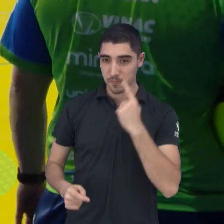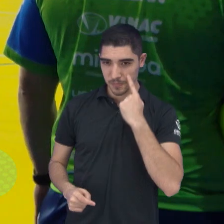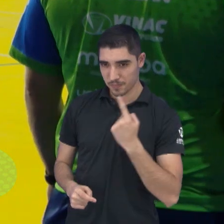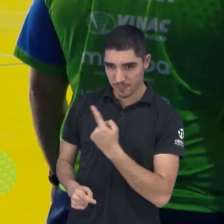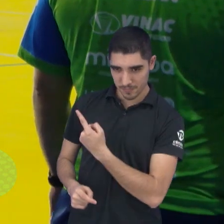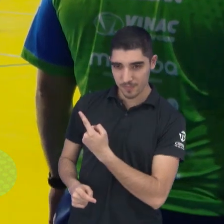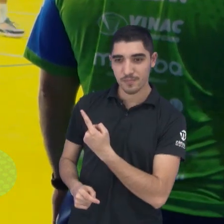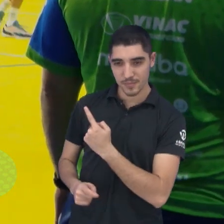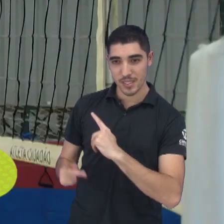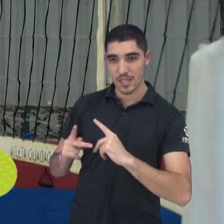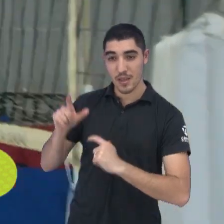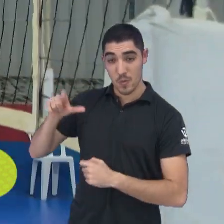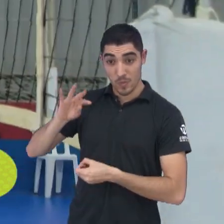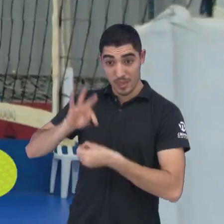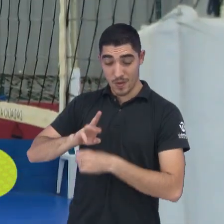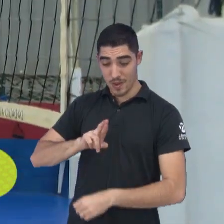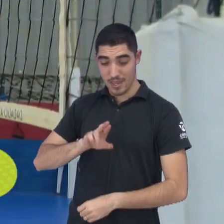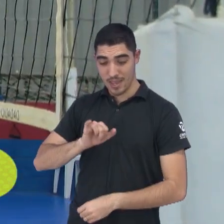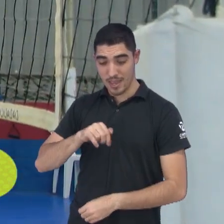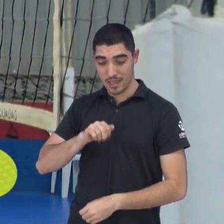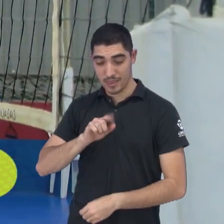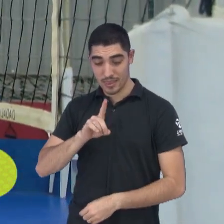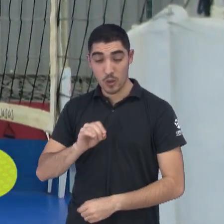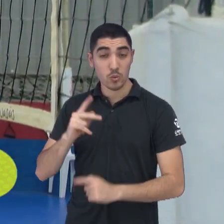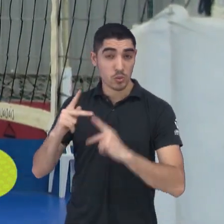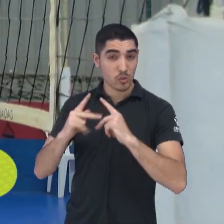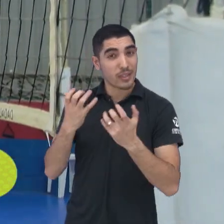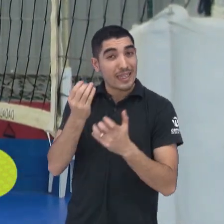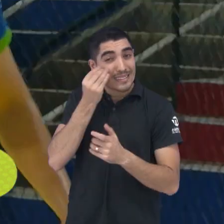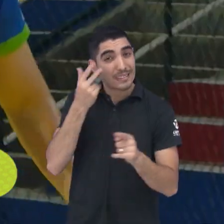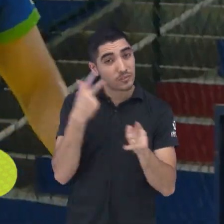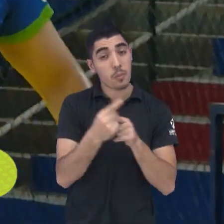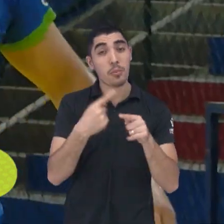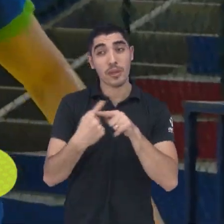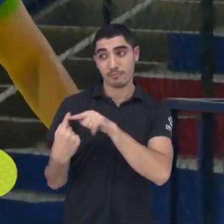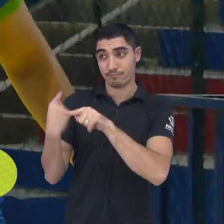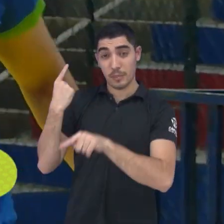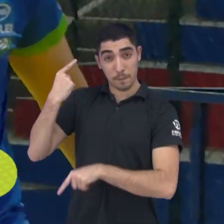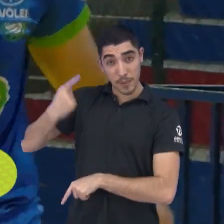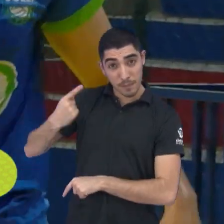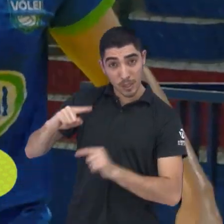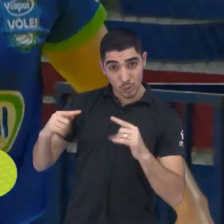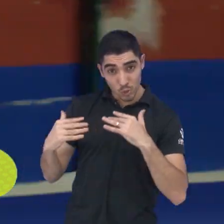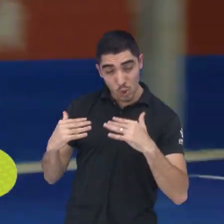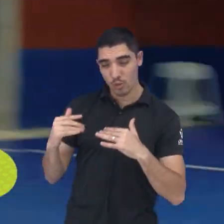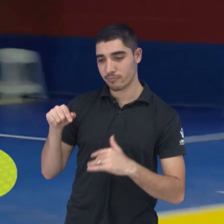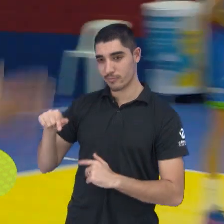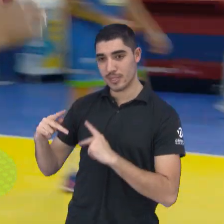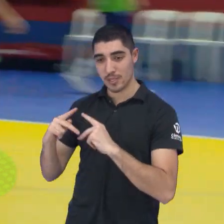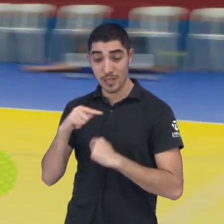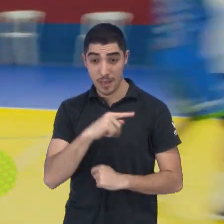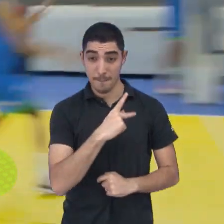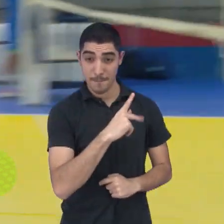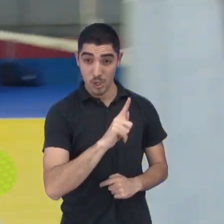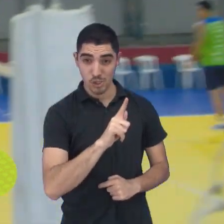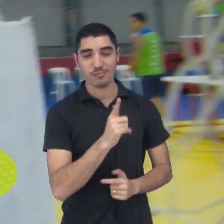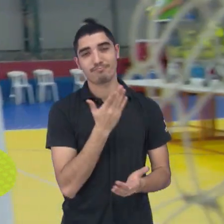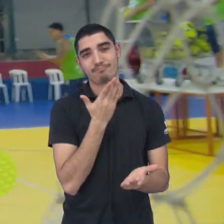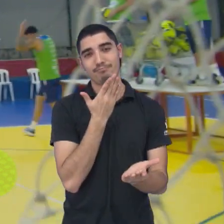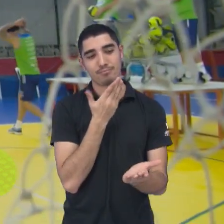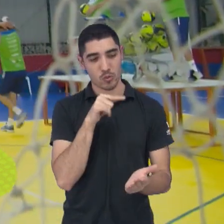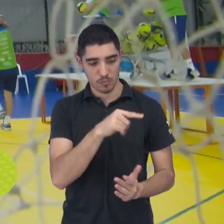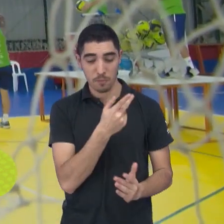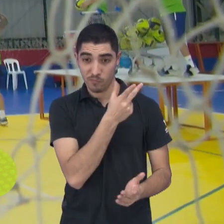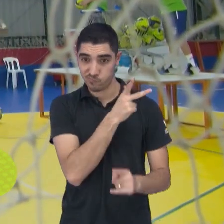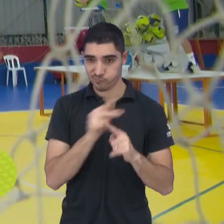Reinaldo Bacilieri busca a reabilitação no estadual, já que vem de derrota em casa na estreia pro Praia Grande por 3-2. Só que a